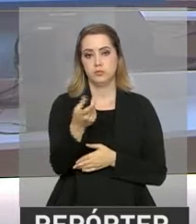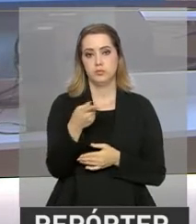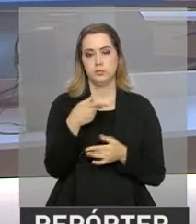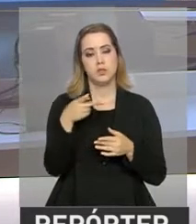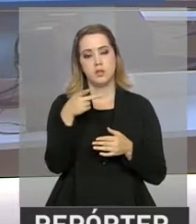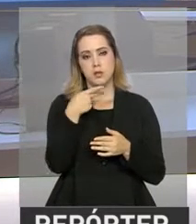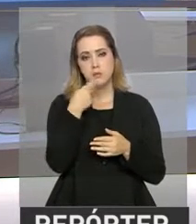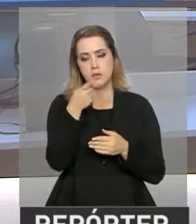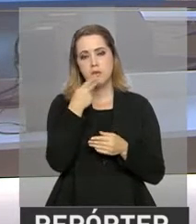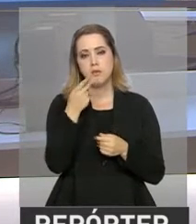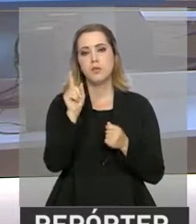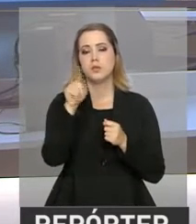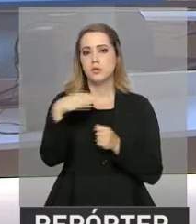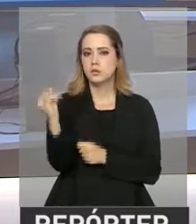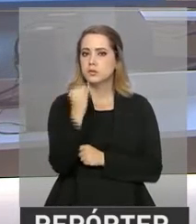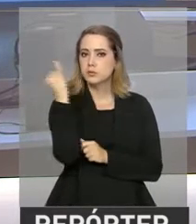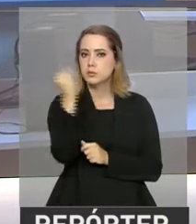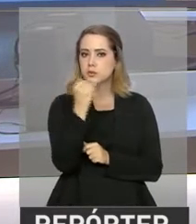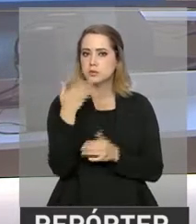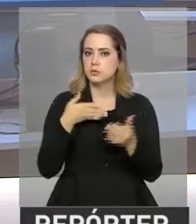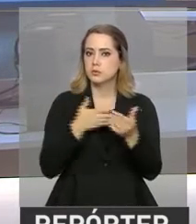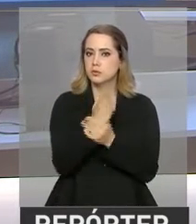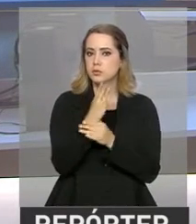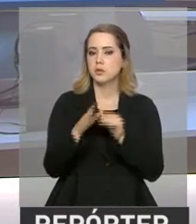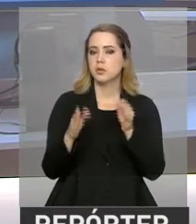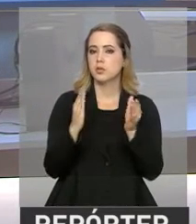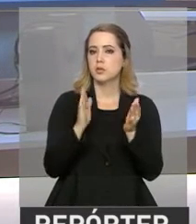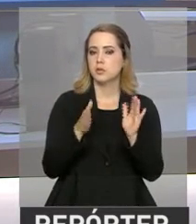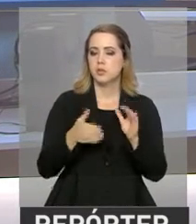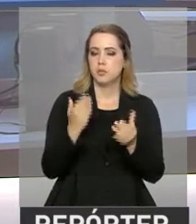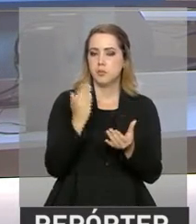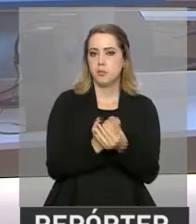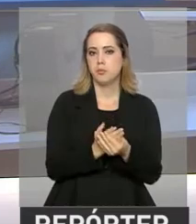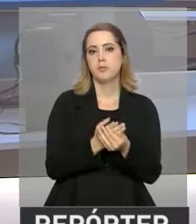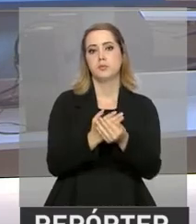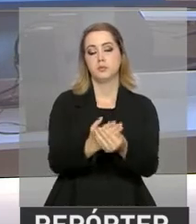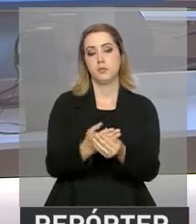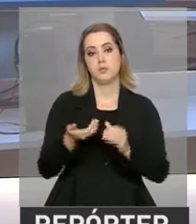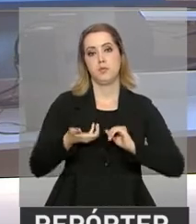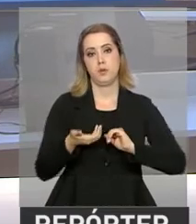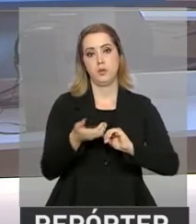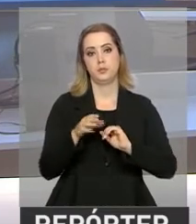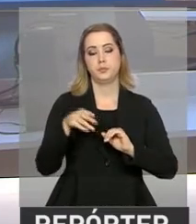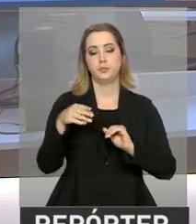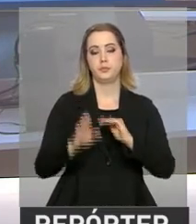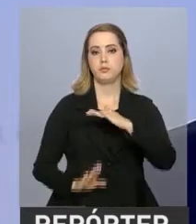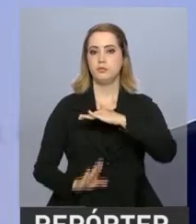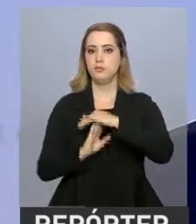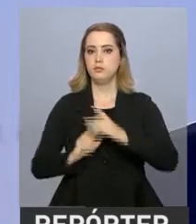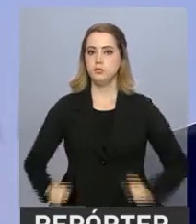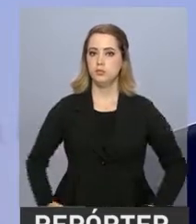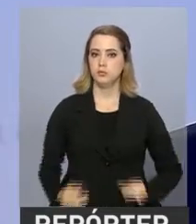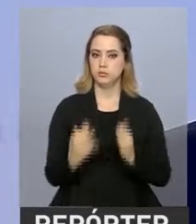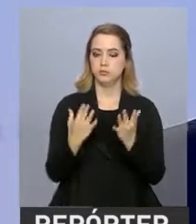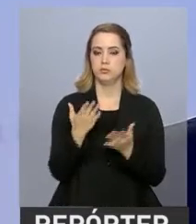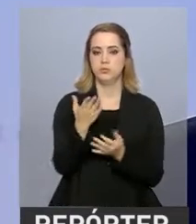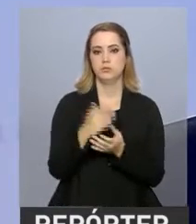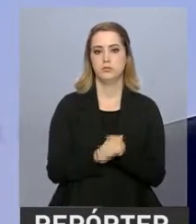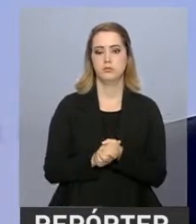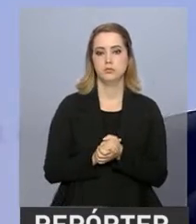voltou a defender a importância da aprovação da proposta de emenda à Constituição que limita os gastos públicos.